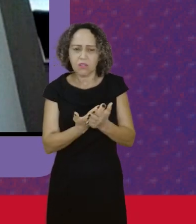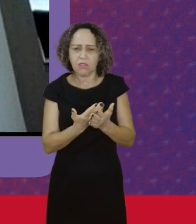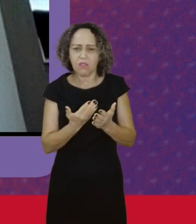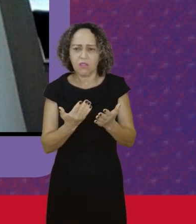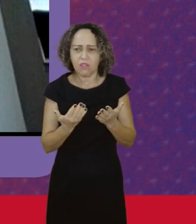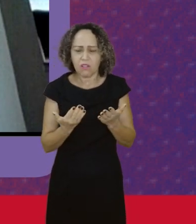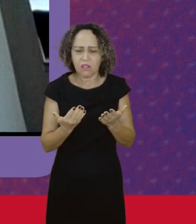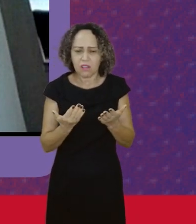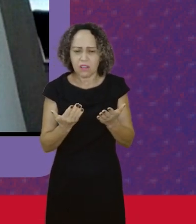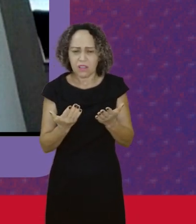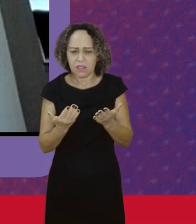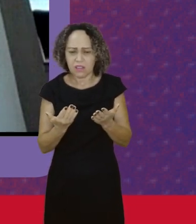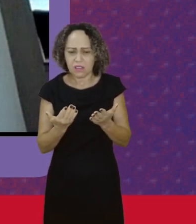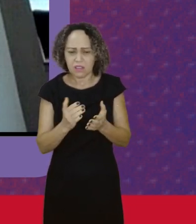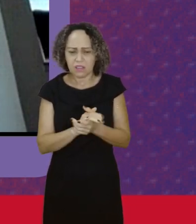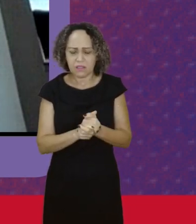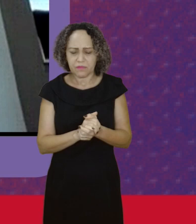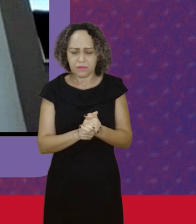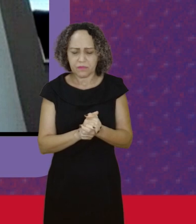for esse bloqueio